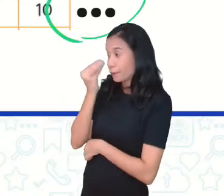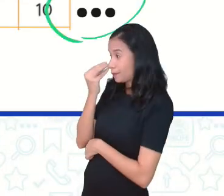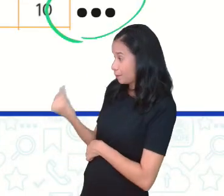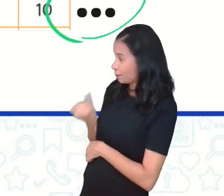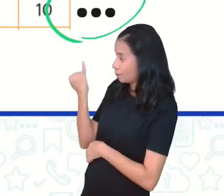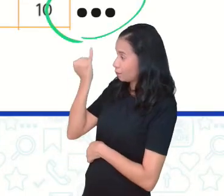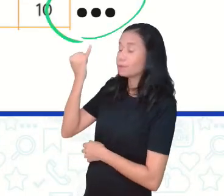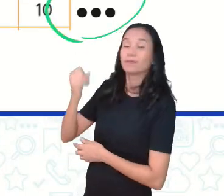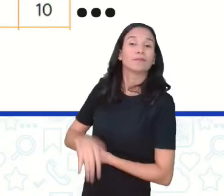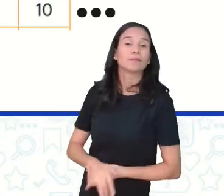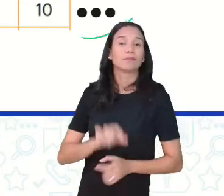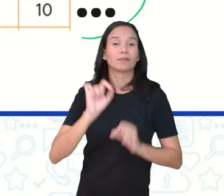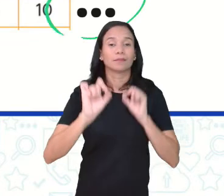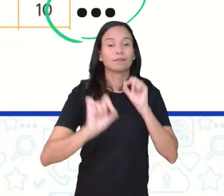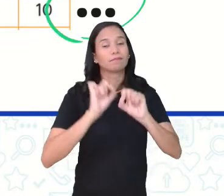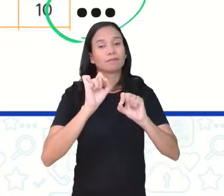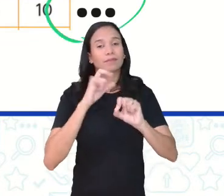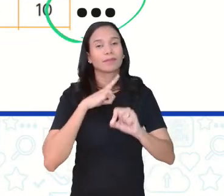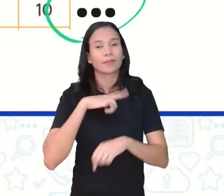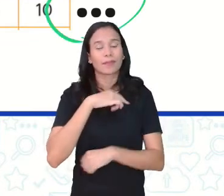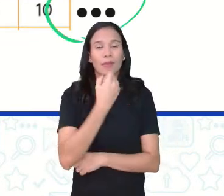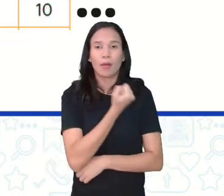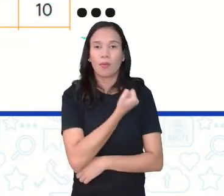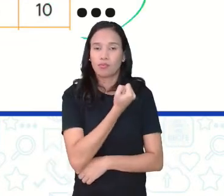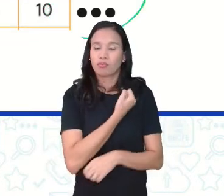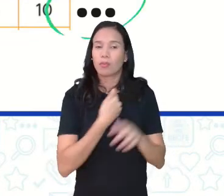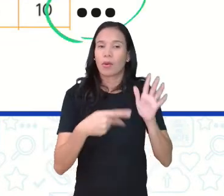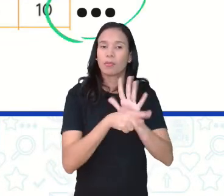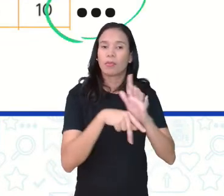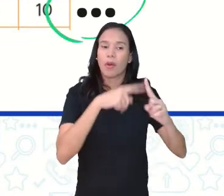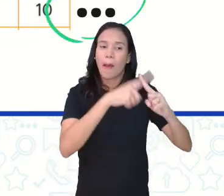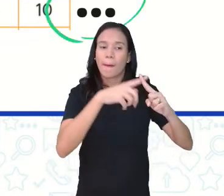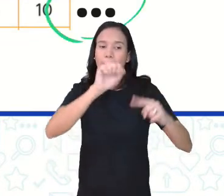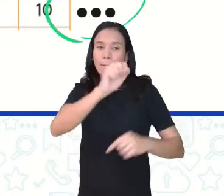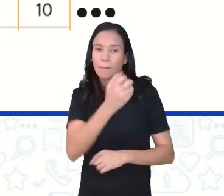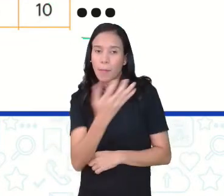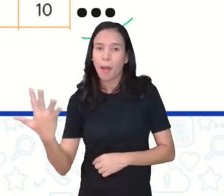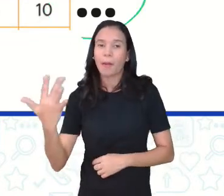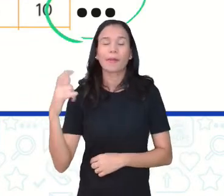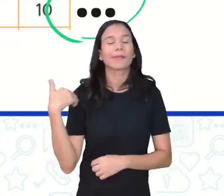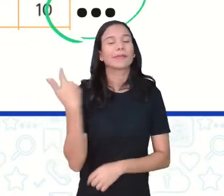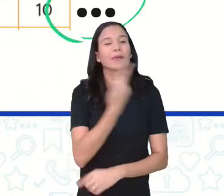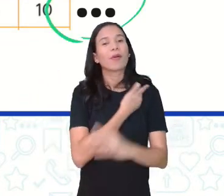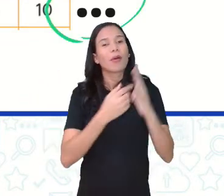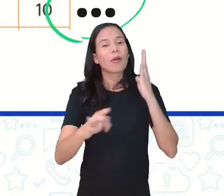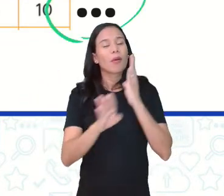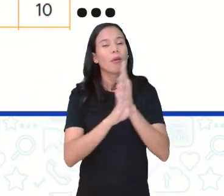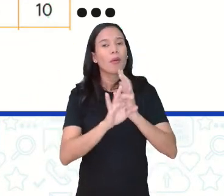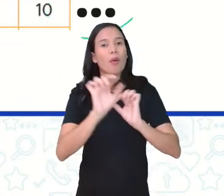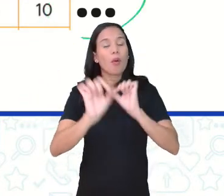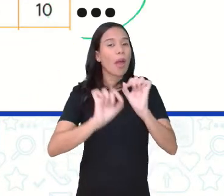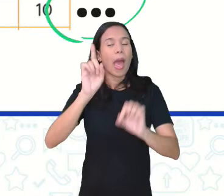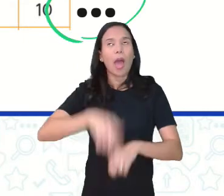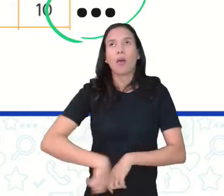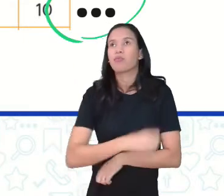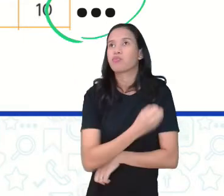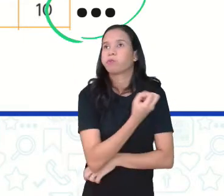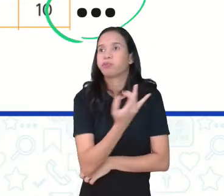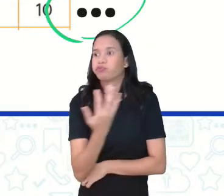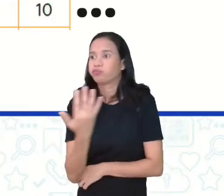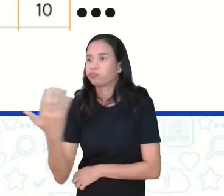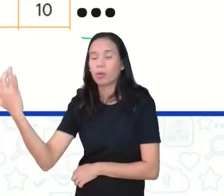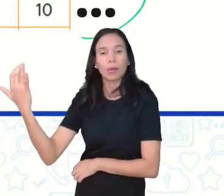importante, né, é que esses múltiplos que a gente vai encontrar, eles são números infinitos,